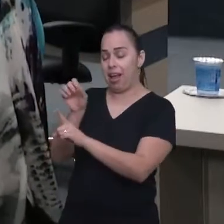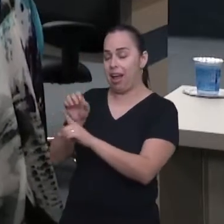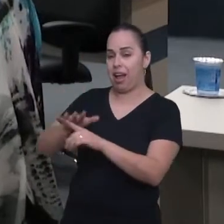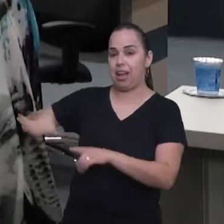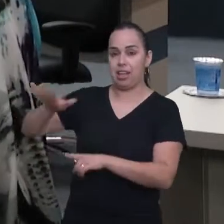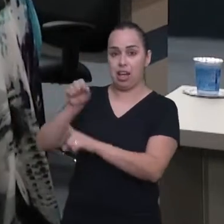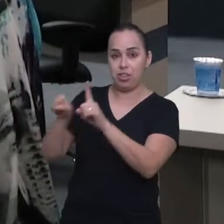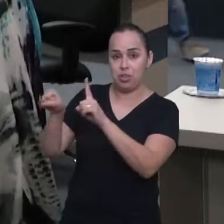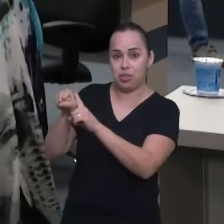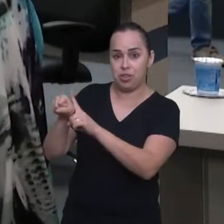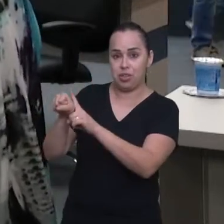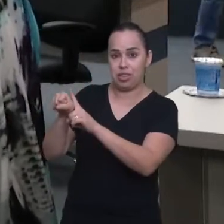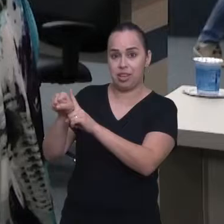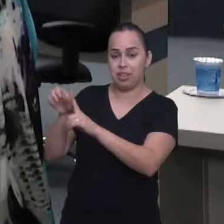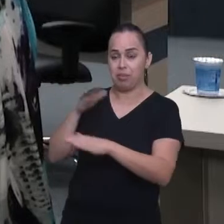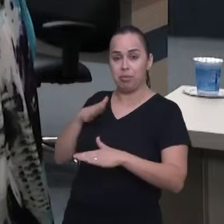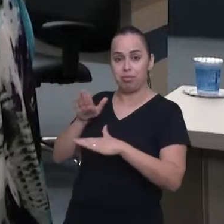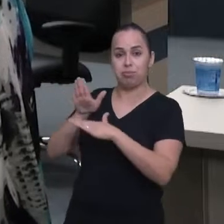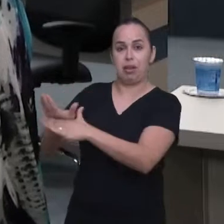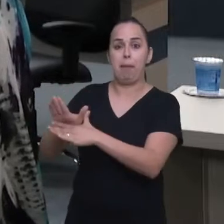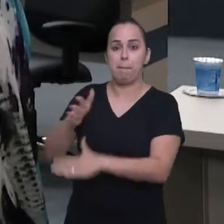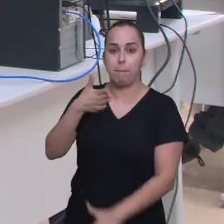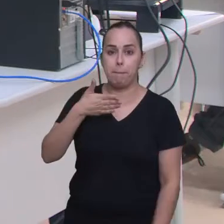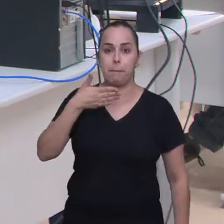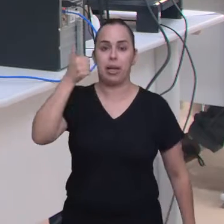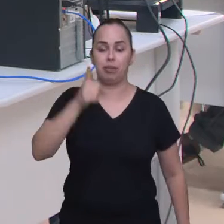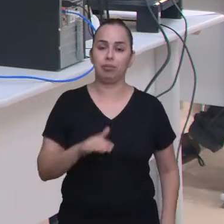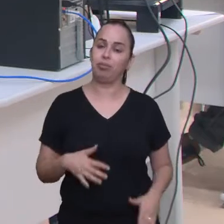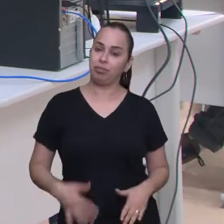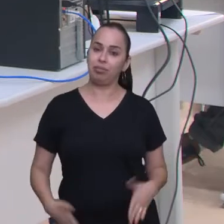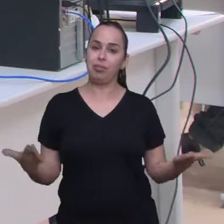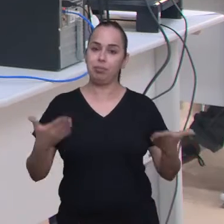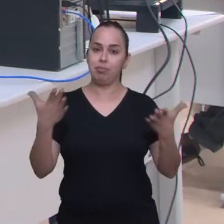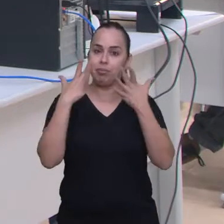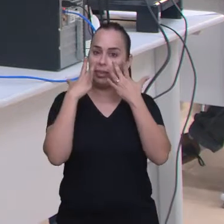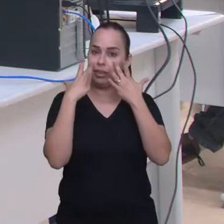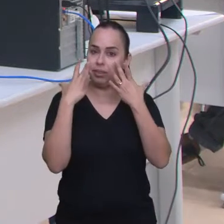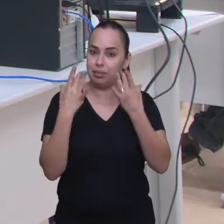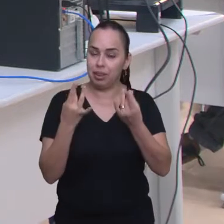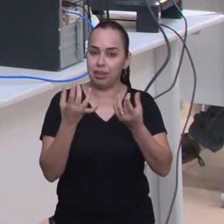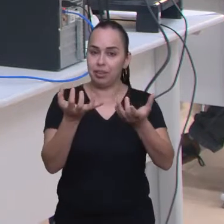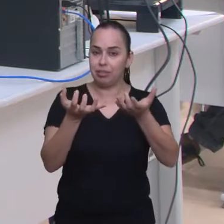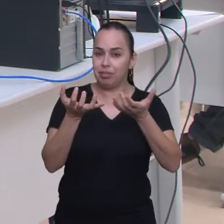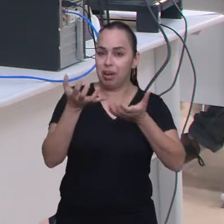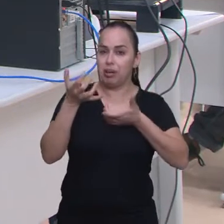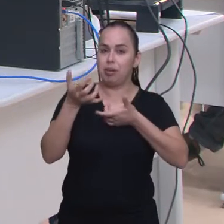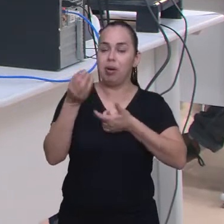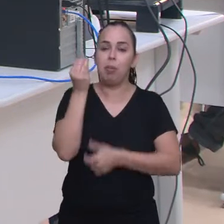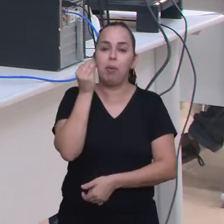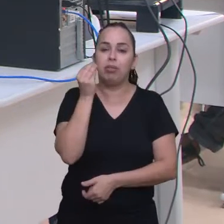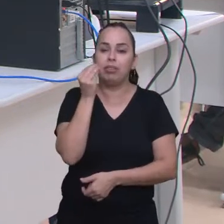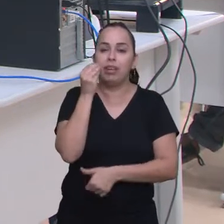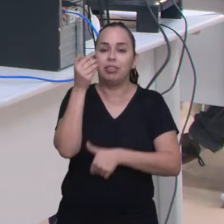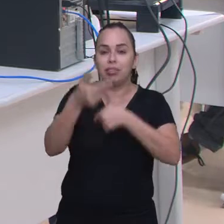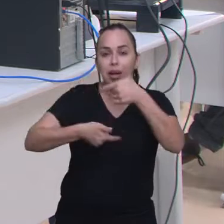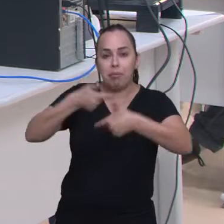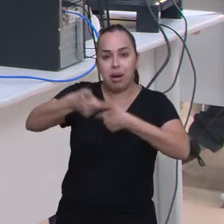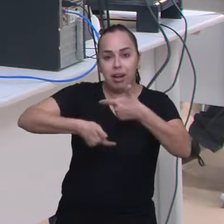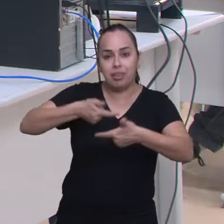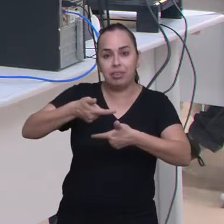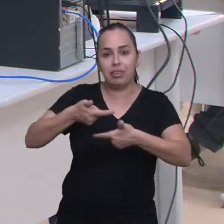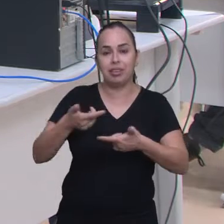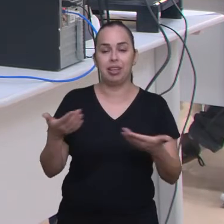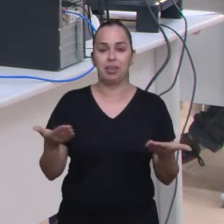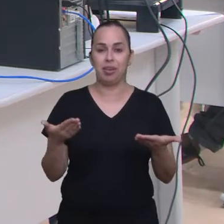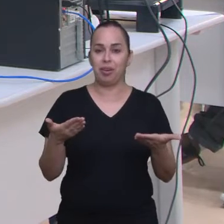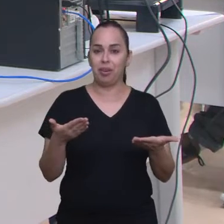menos excesso em momentos conflituosos. E eu chamo a atenção agora para quem está em busca de emprego. É hora da nossa agenda de